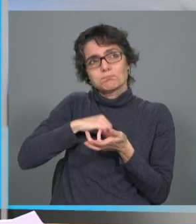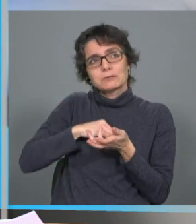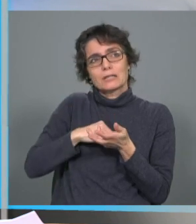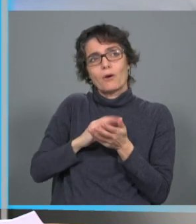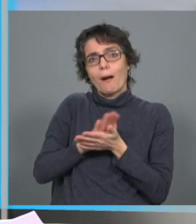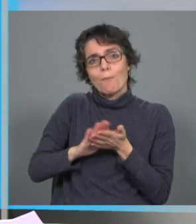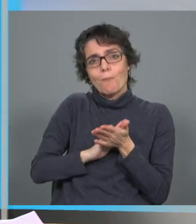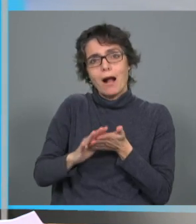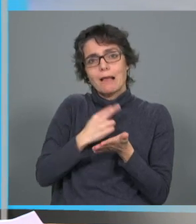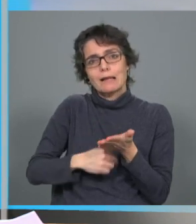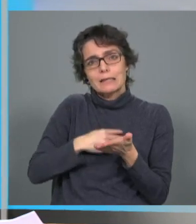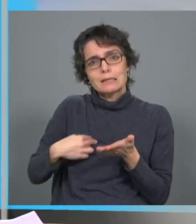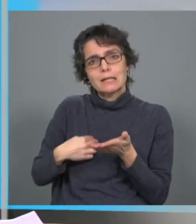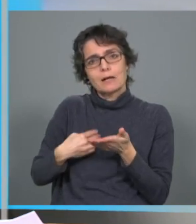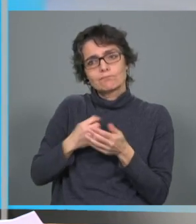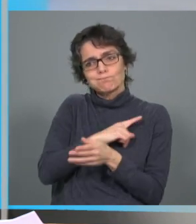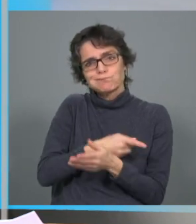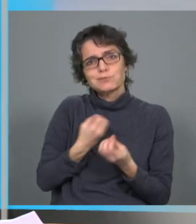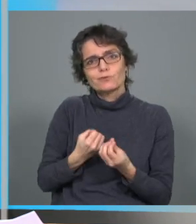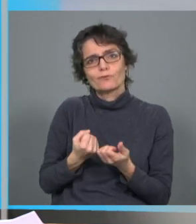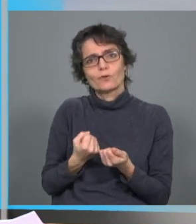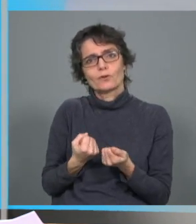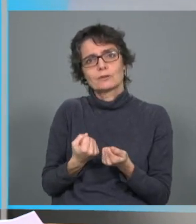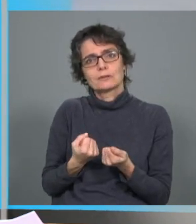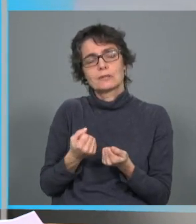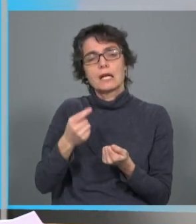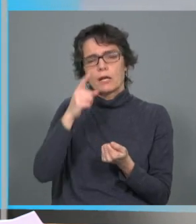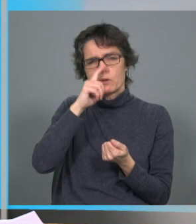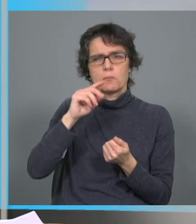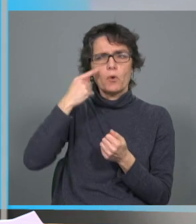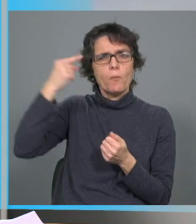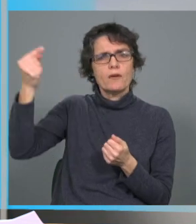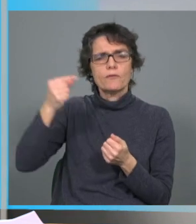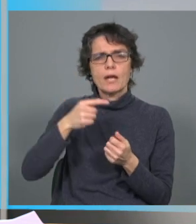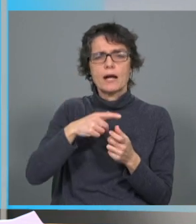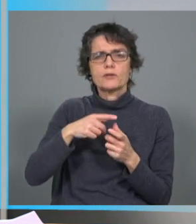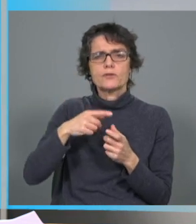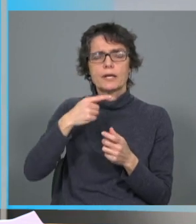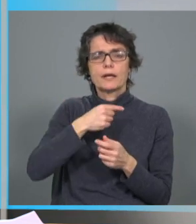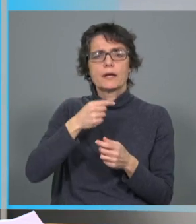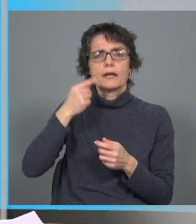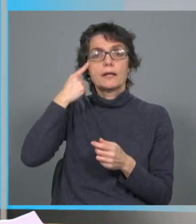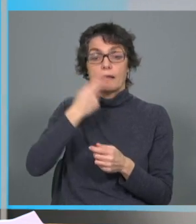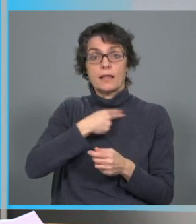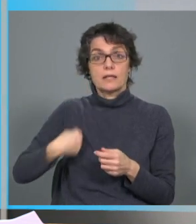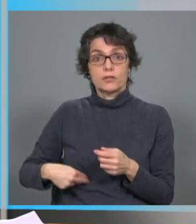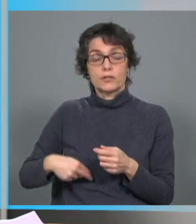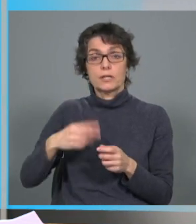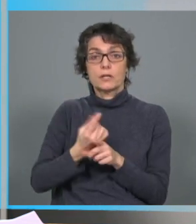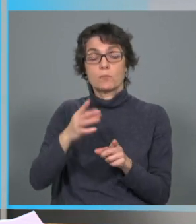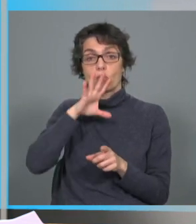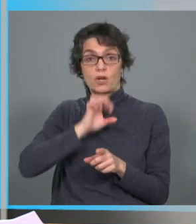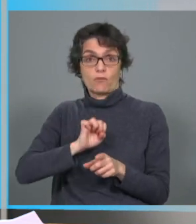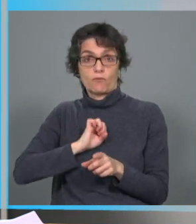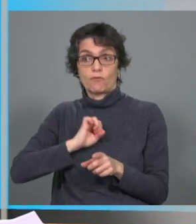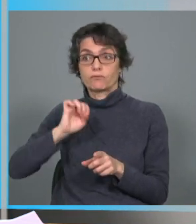Fomos em família a certa altura à China porque a nossa filha estava lá a fazer um intercâmbio, e é uma